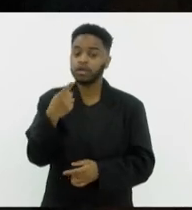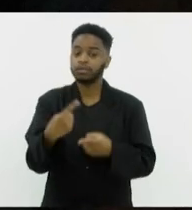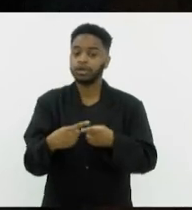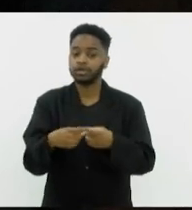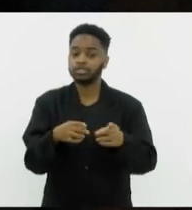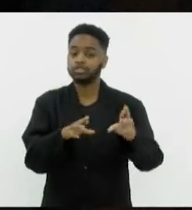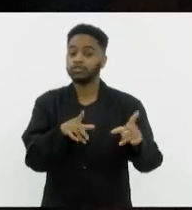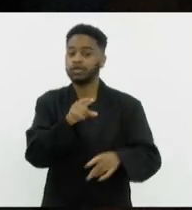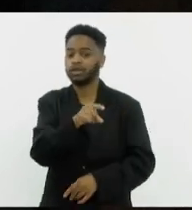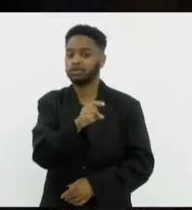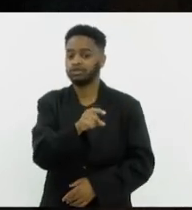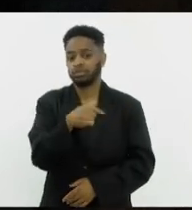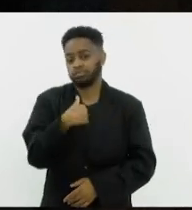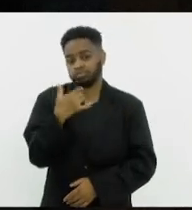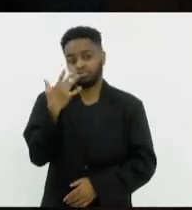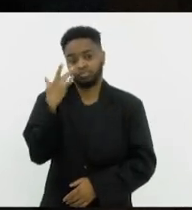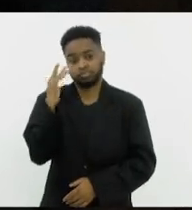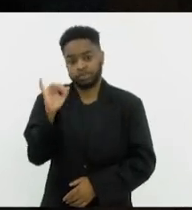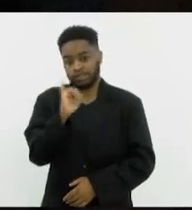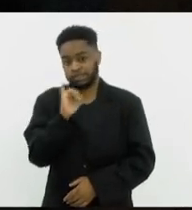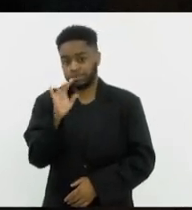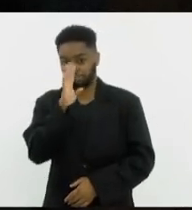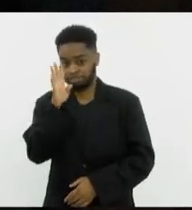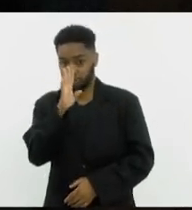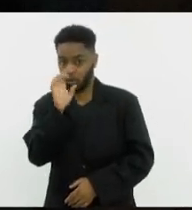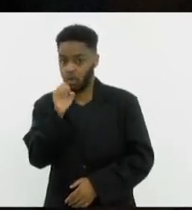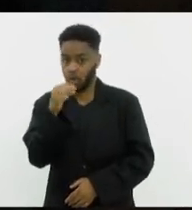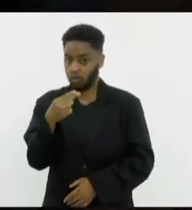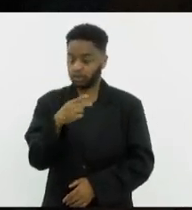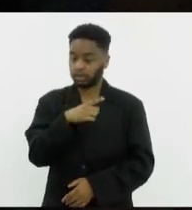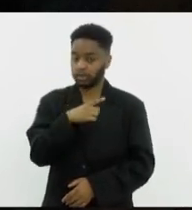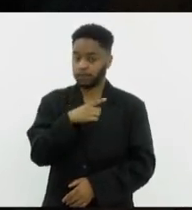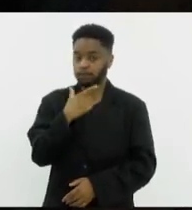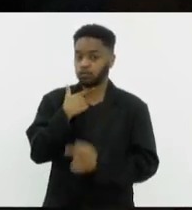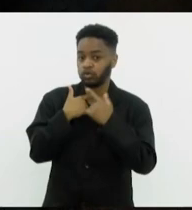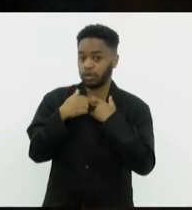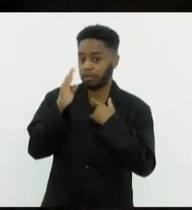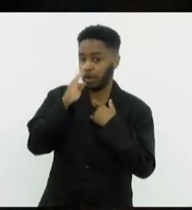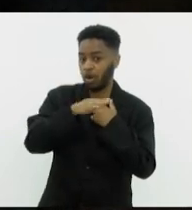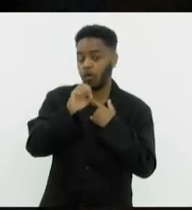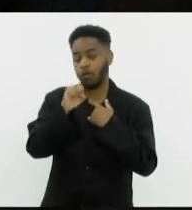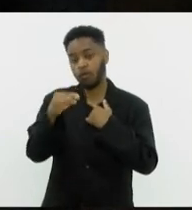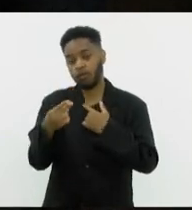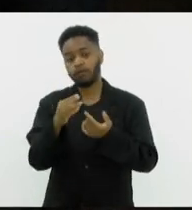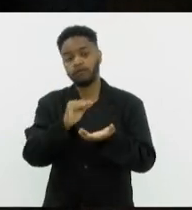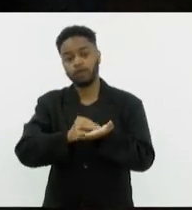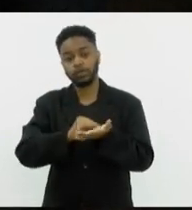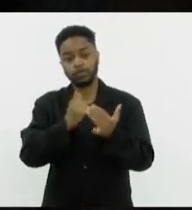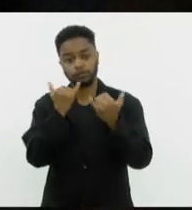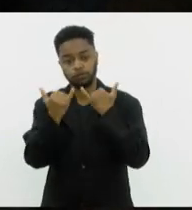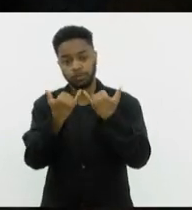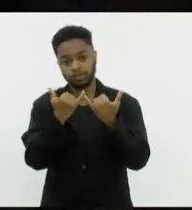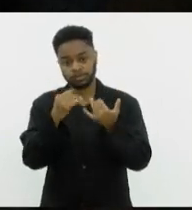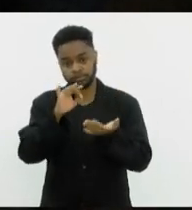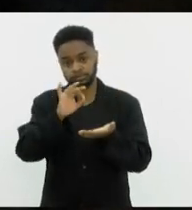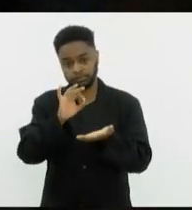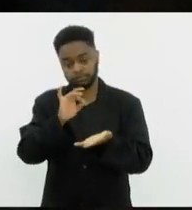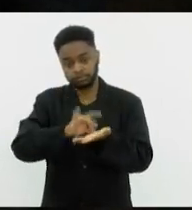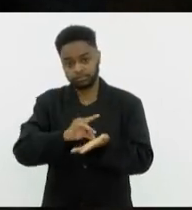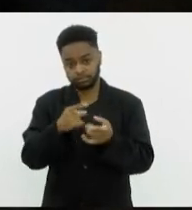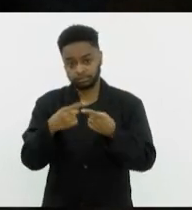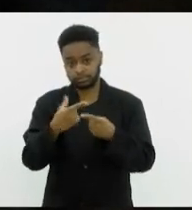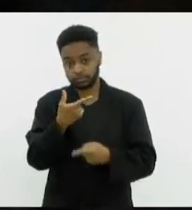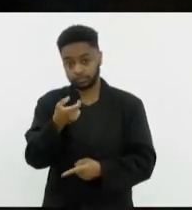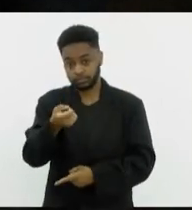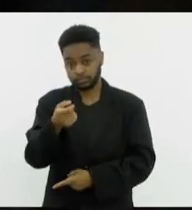sei se levianamente ou maliciosamente ou desinformação mesmo, afirmou aqui, esses 20 milhões